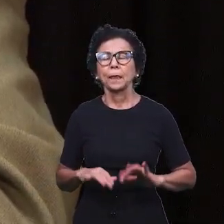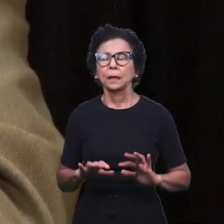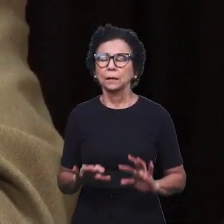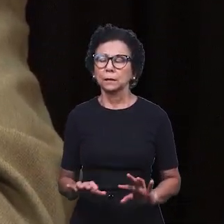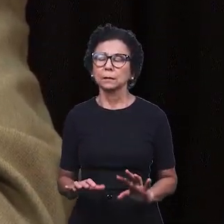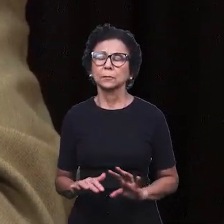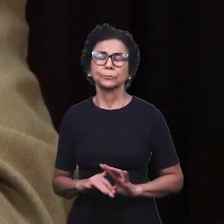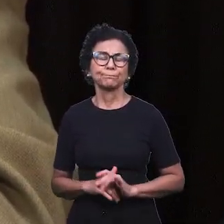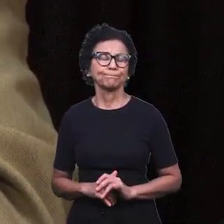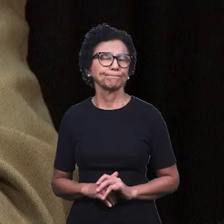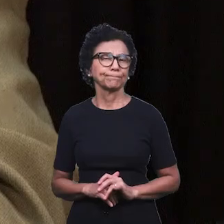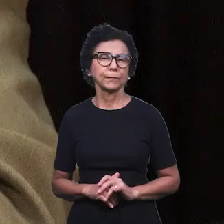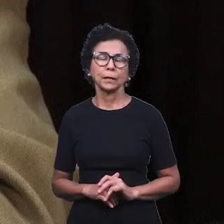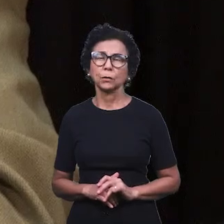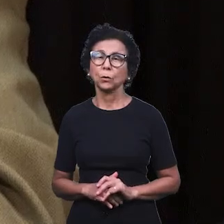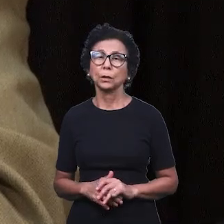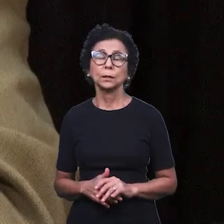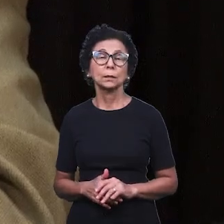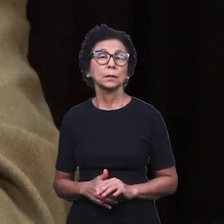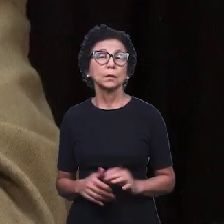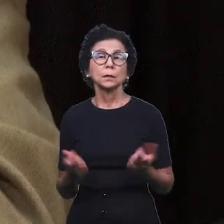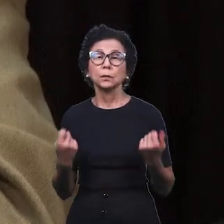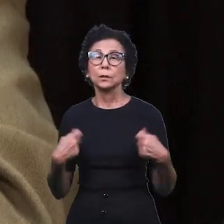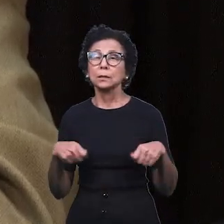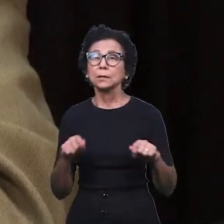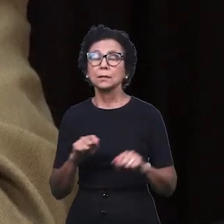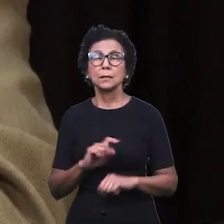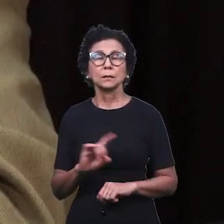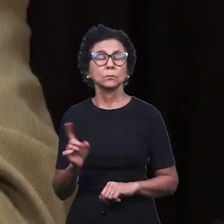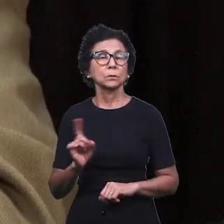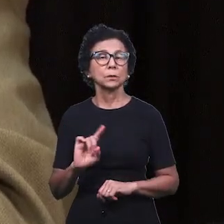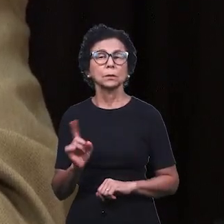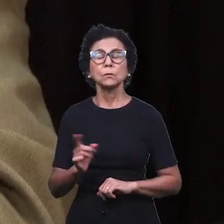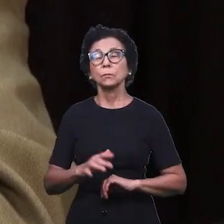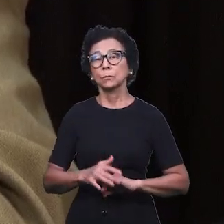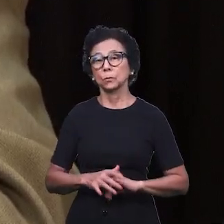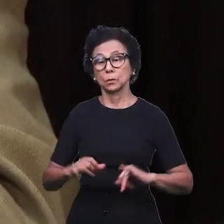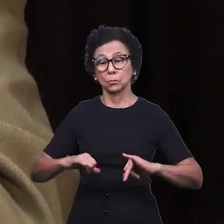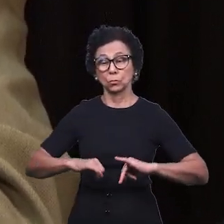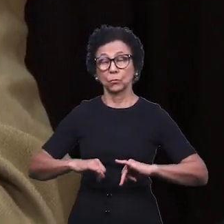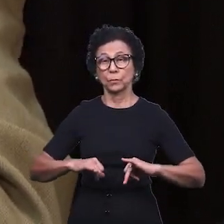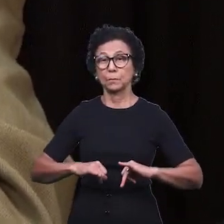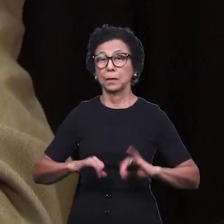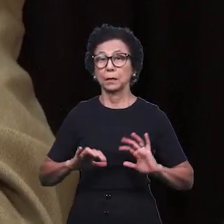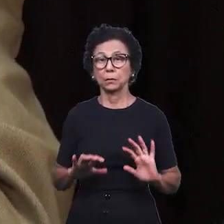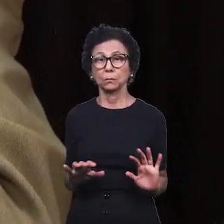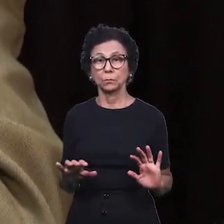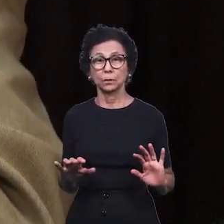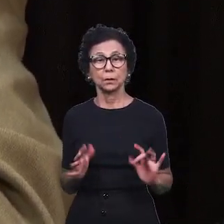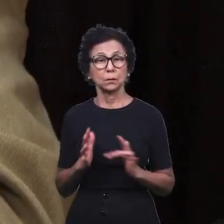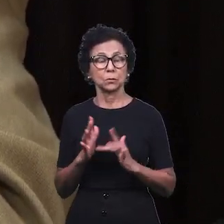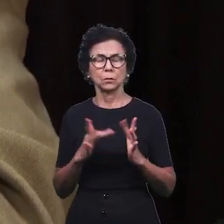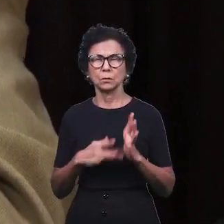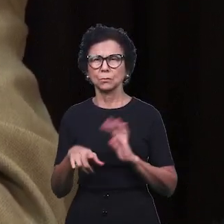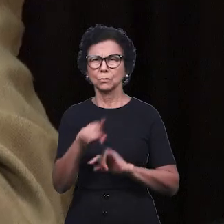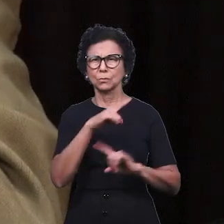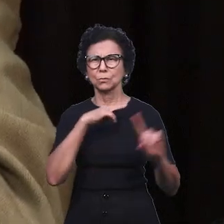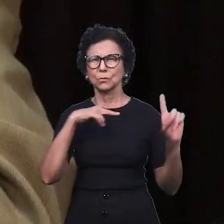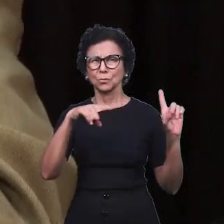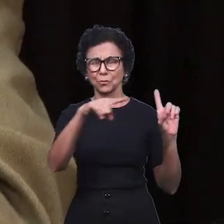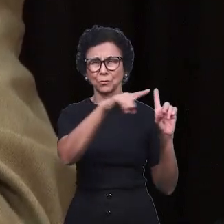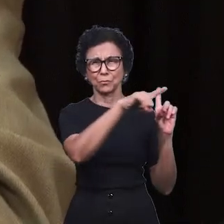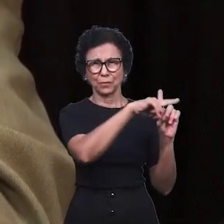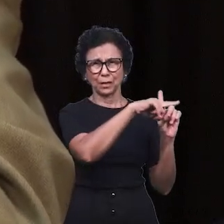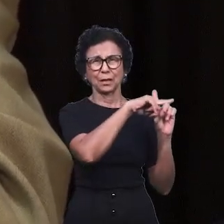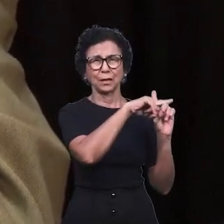martírio, não há mais necessidade disso. Por quê? Porque Jesus, ele sofreu tudo isso por nós. Ele tirou